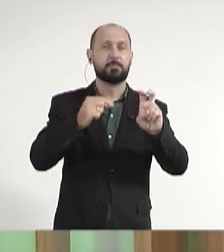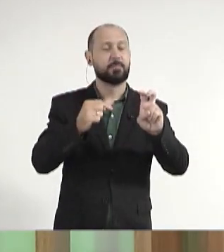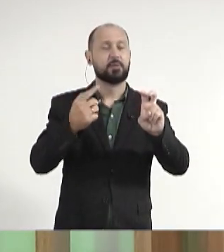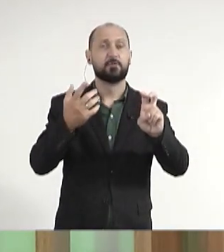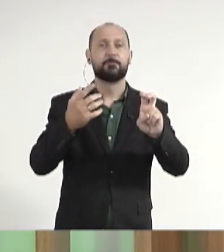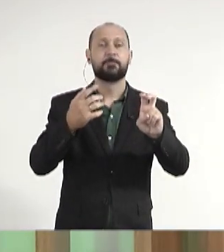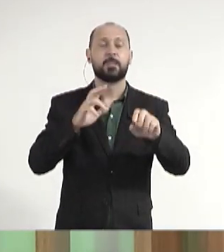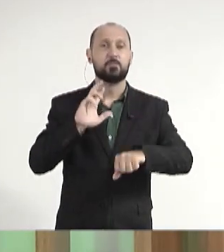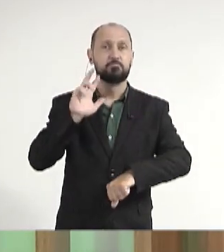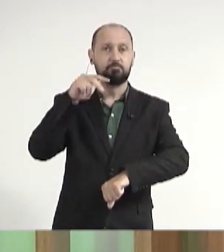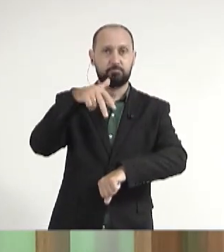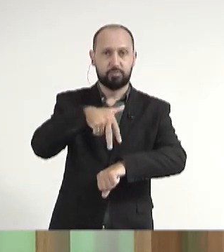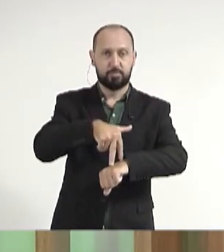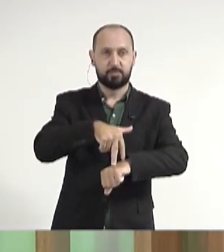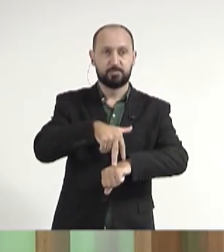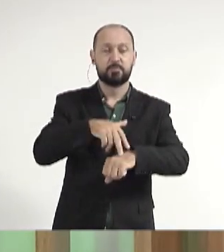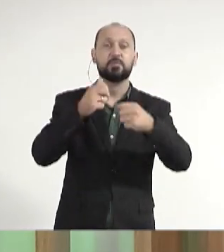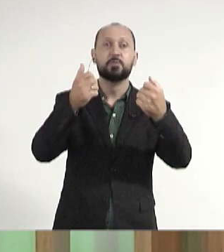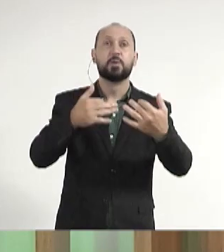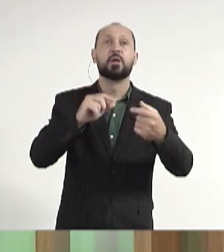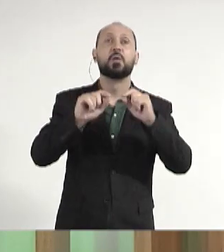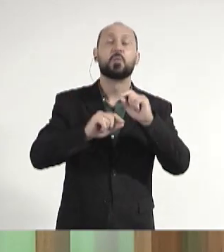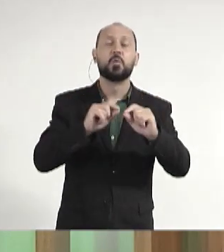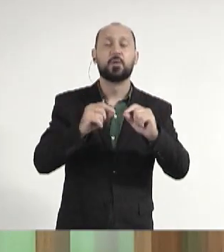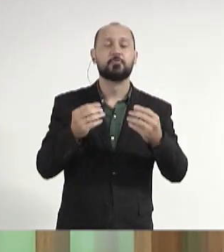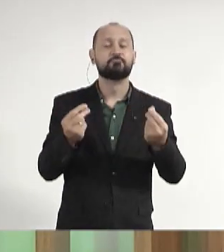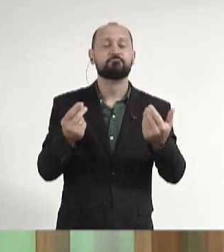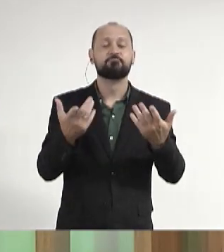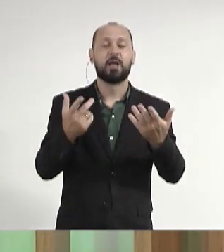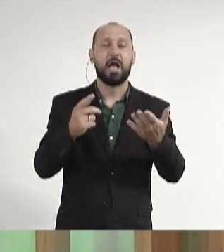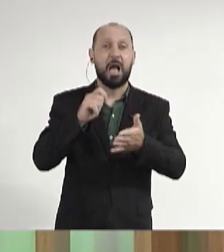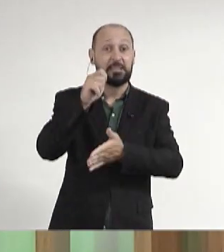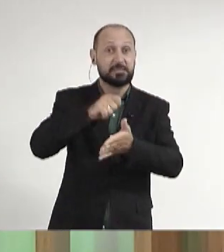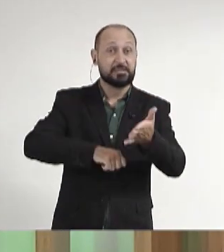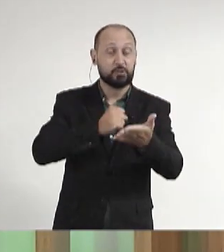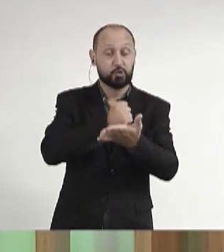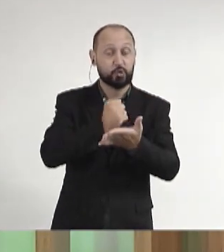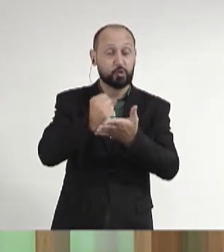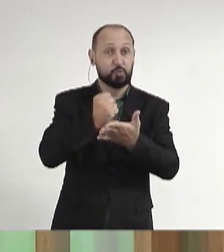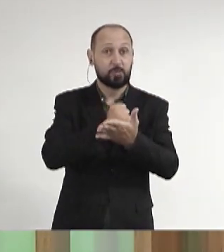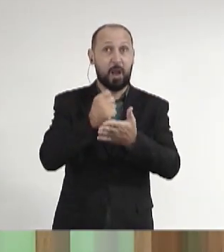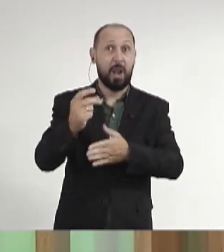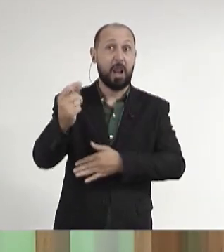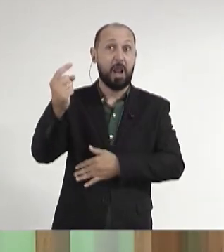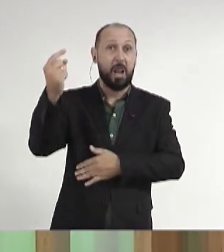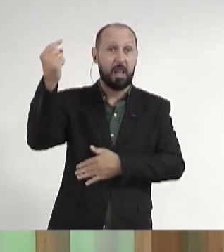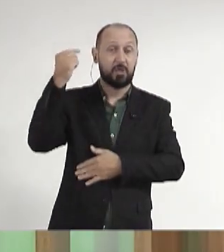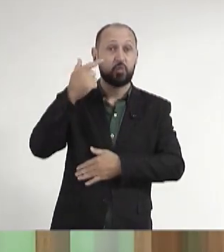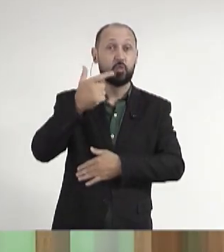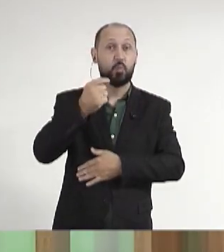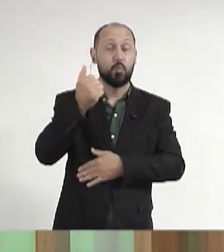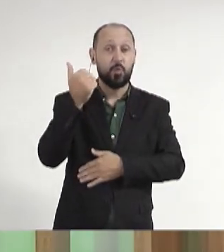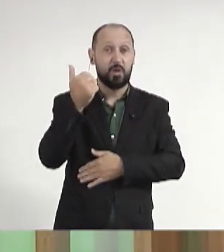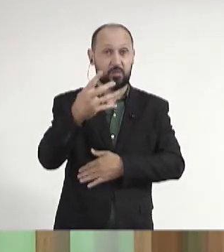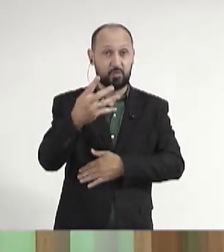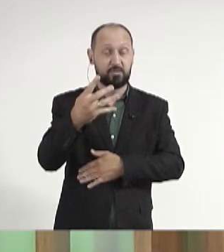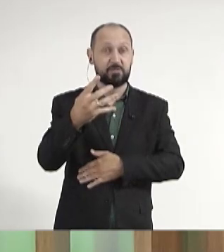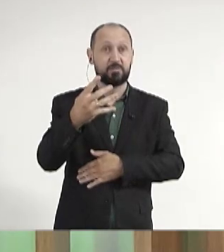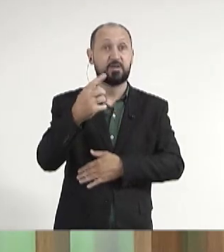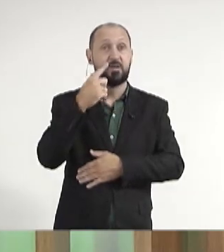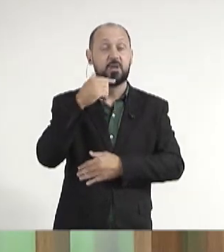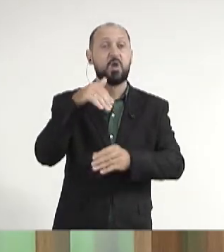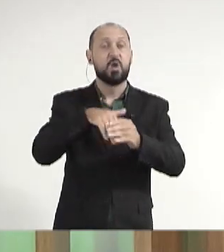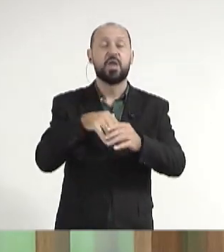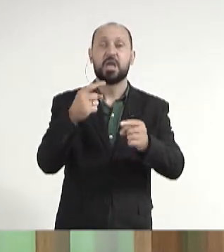também, ocupou a tribuna, falou sobre a assinatura do contrato lá atrás, lá em 2014, e